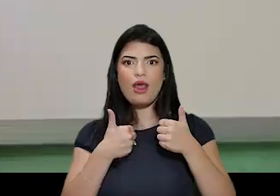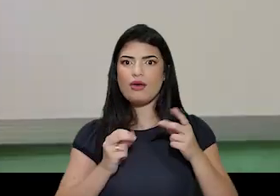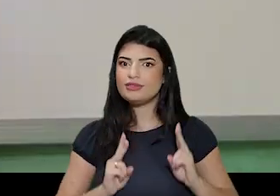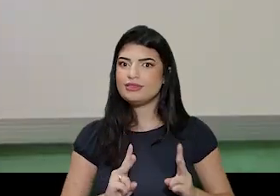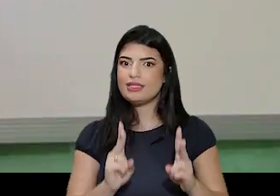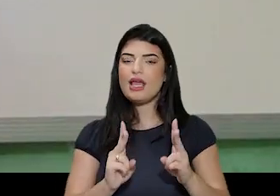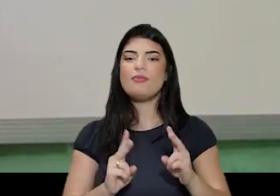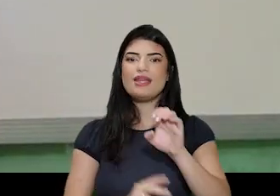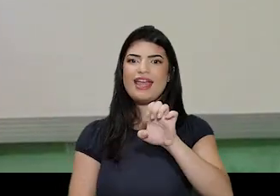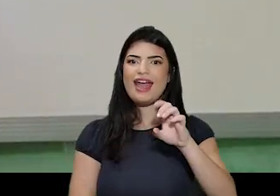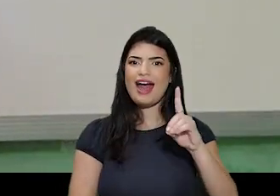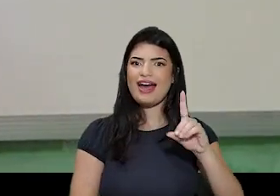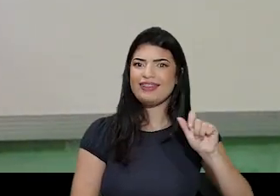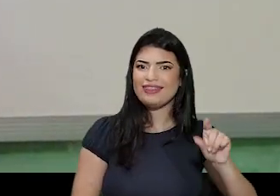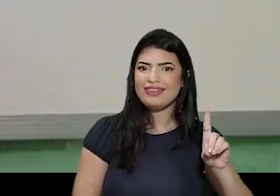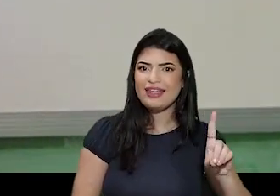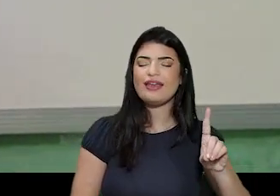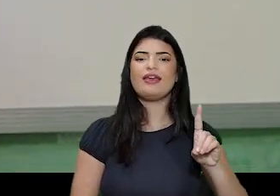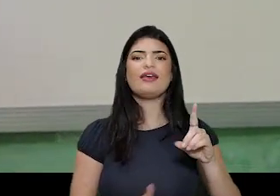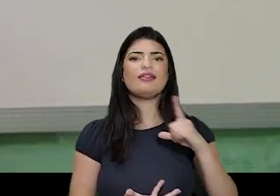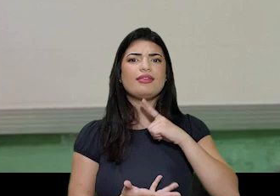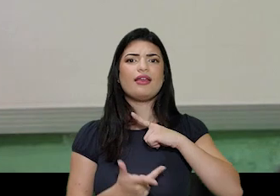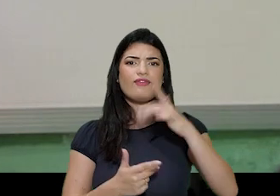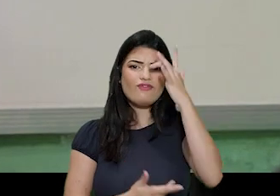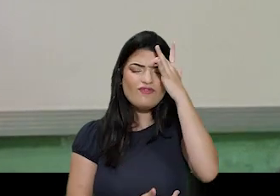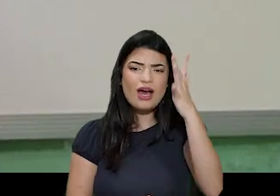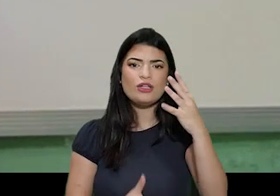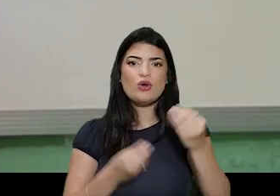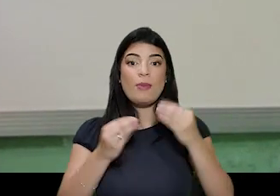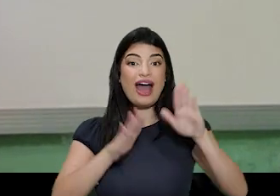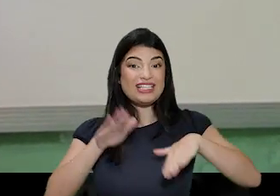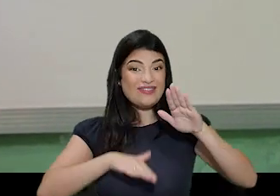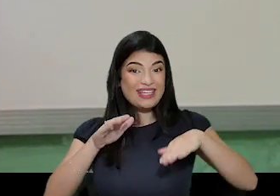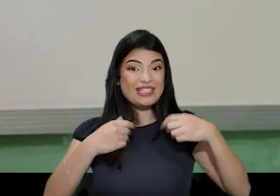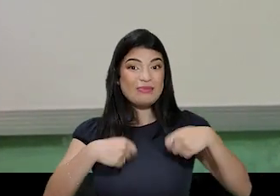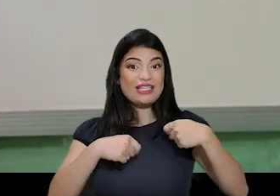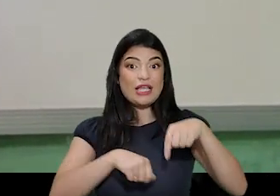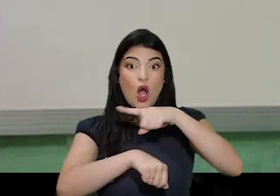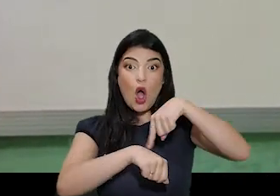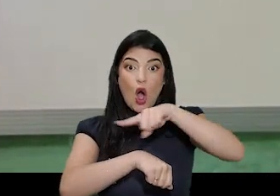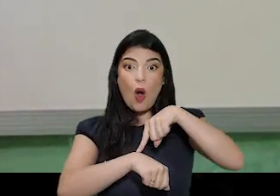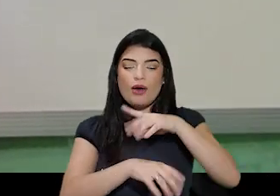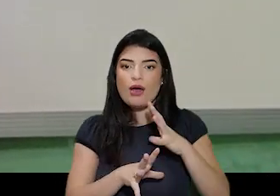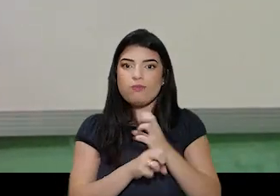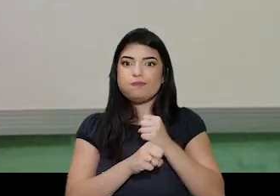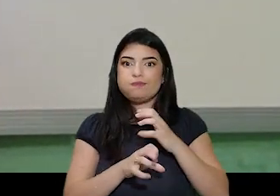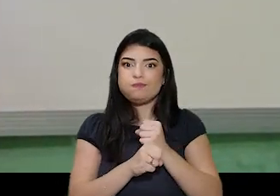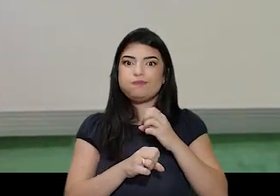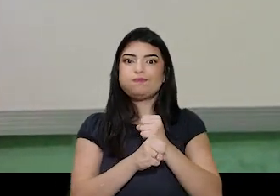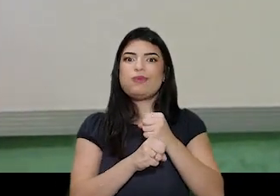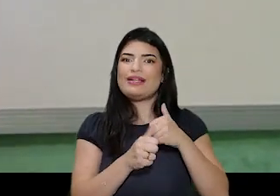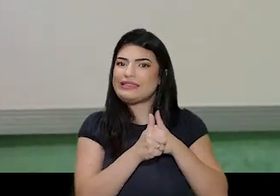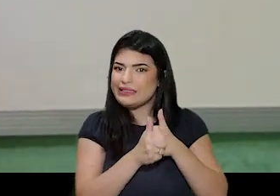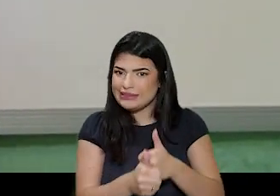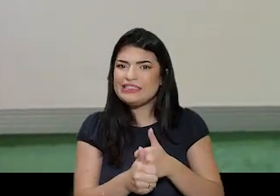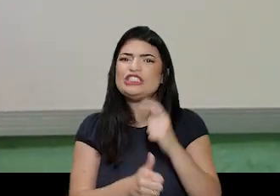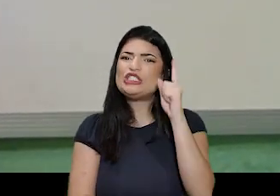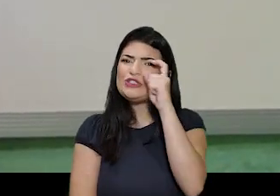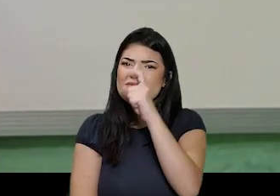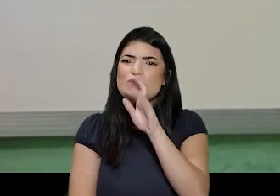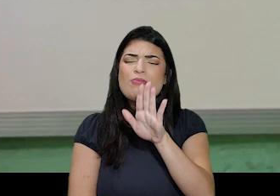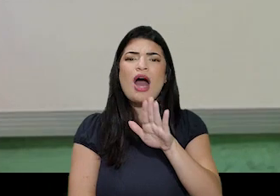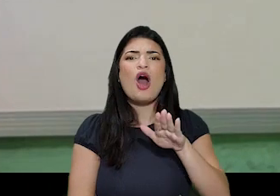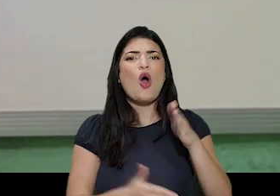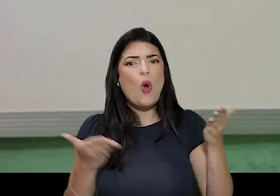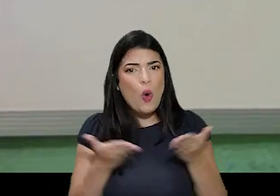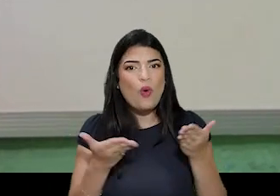temos modalidades EAD aí que torna isso fácil, que a nossa carga horária às vezes nem é tão fácil assim de ser seguida,